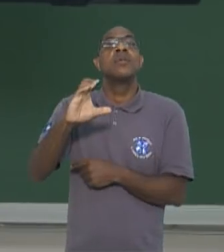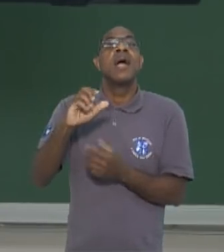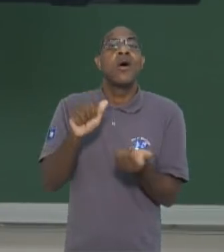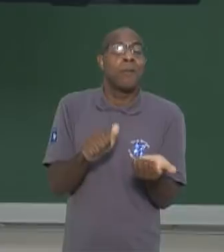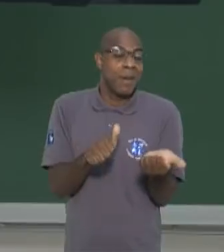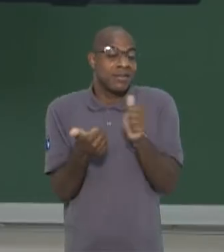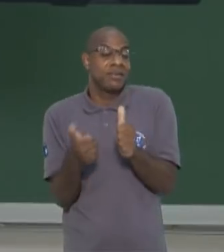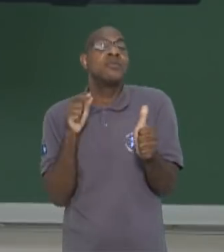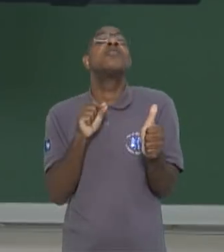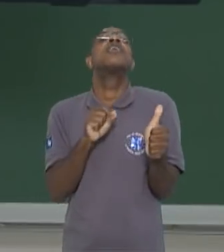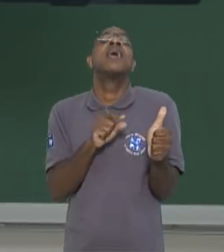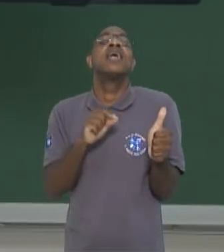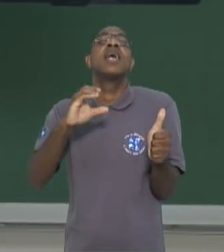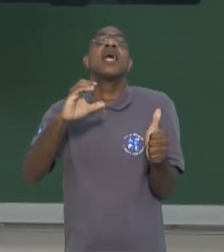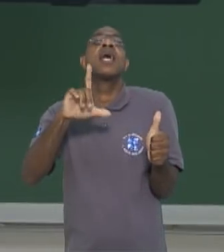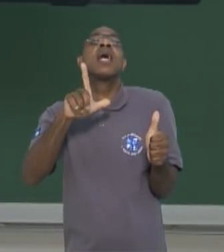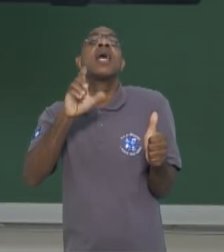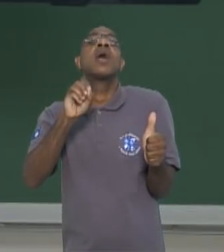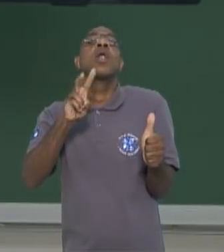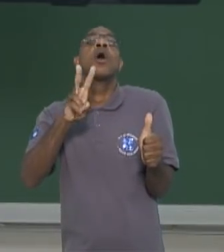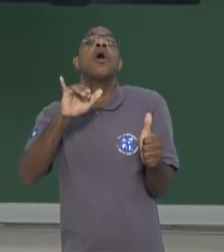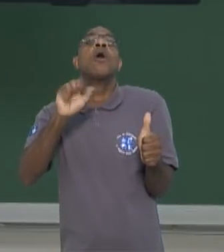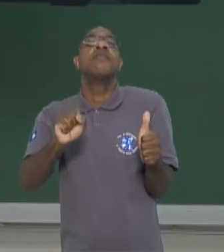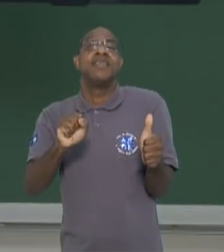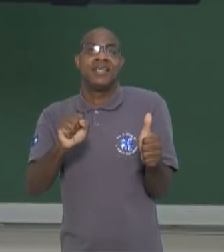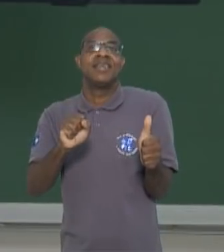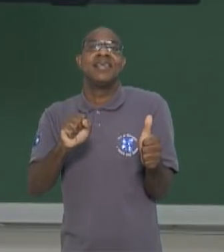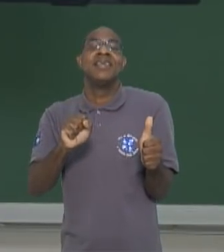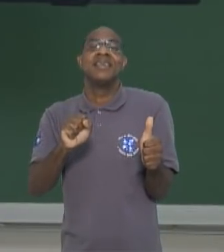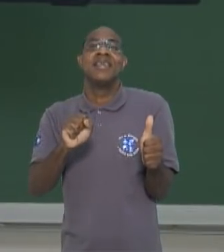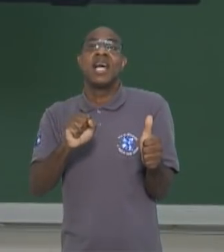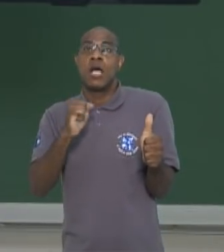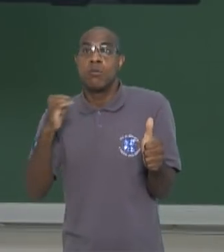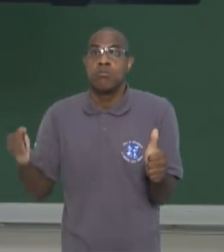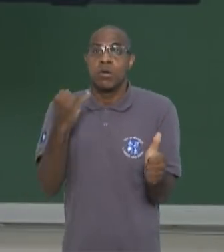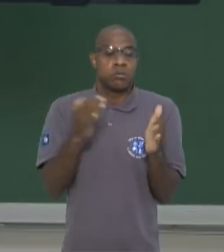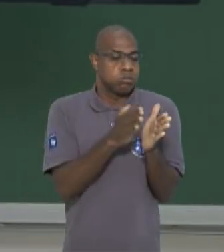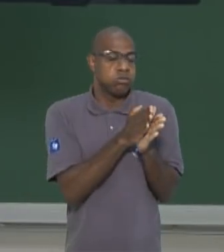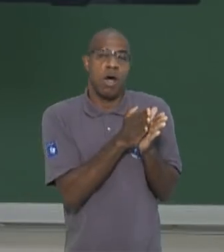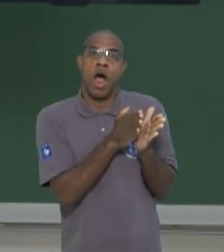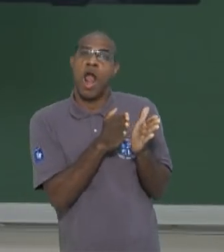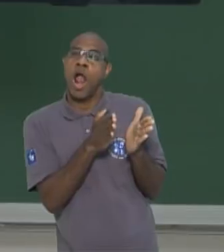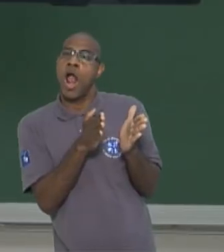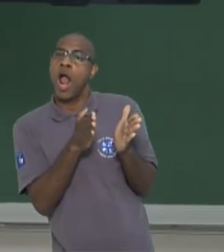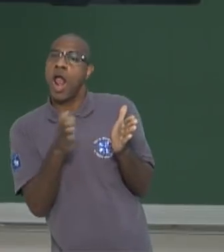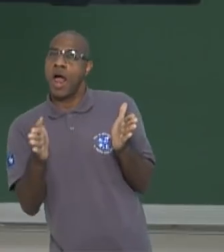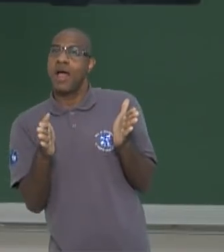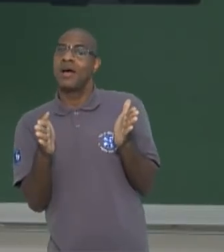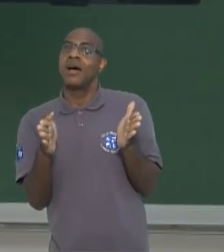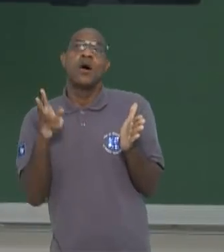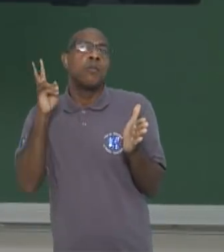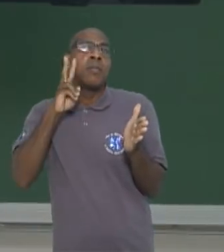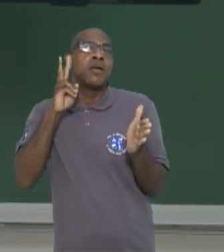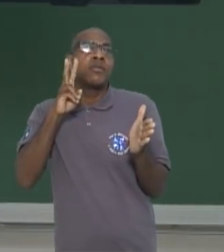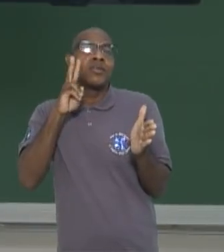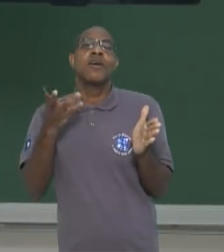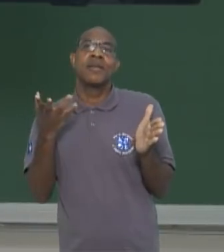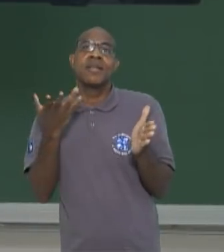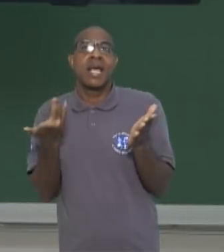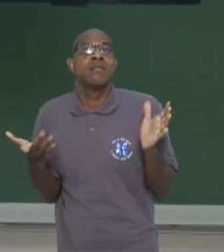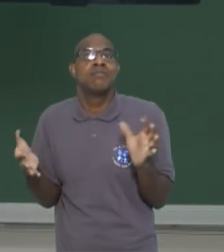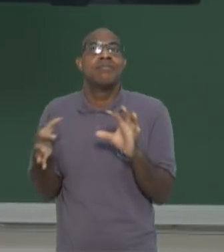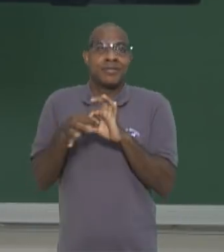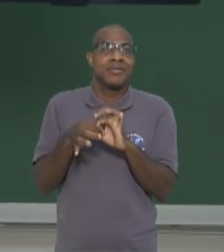uma representação e um simbolismo gigantesco para a formação dessa sociedade. Então, a gente vai ter uma sociedade,